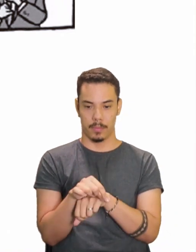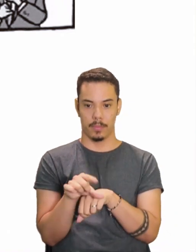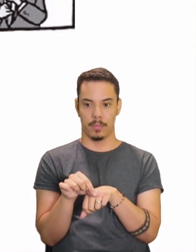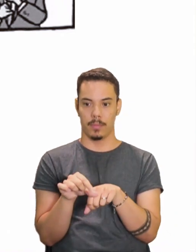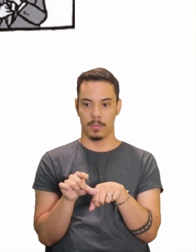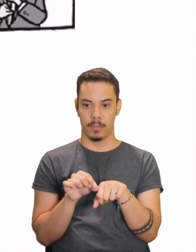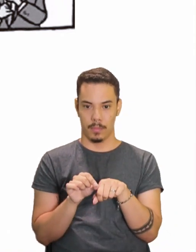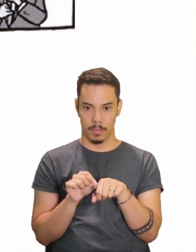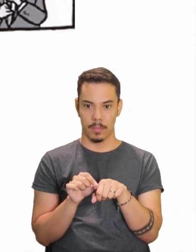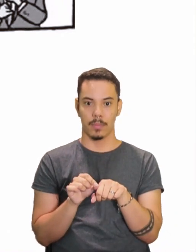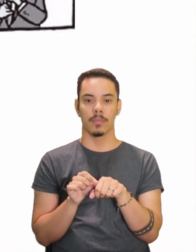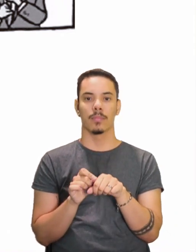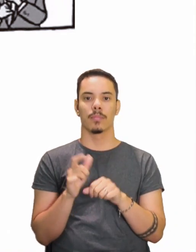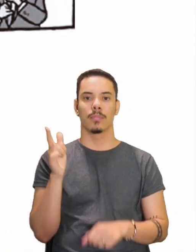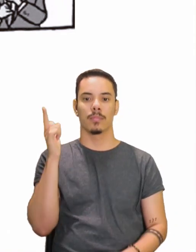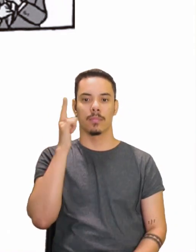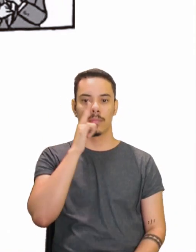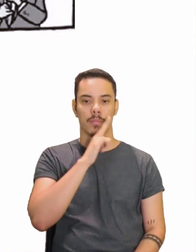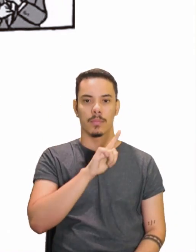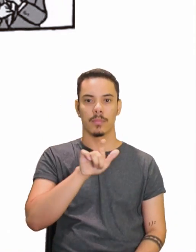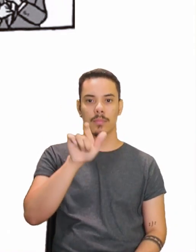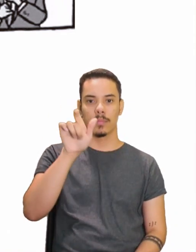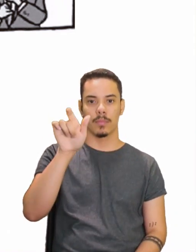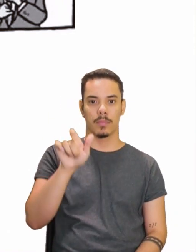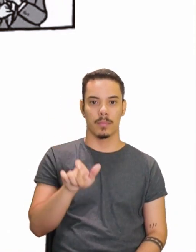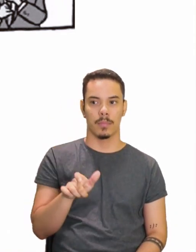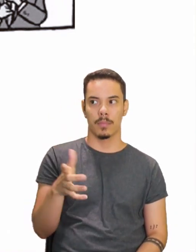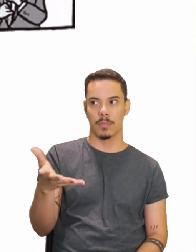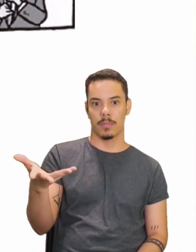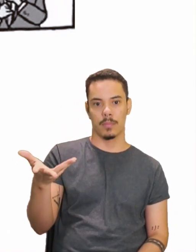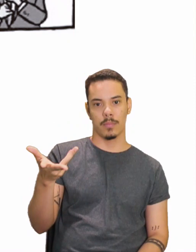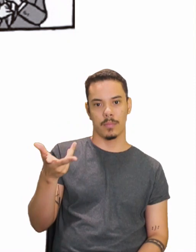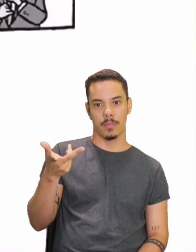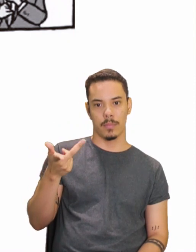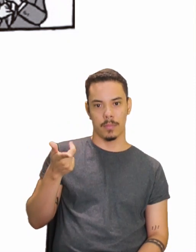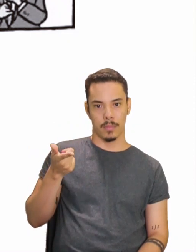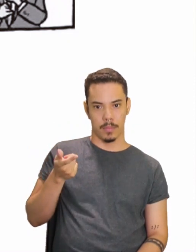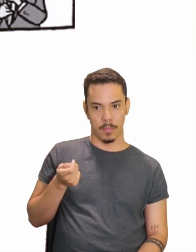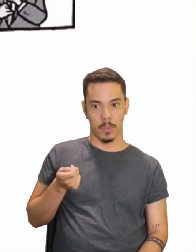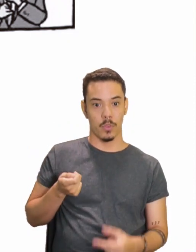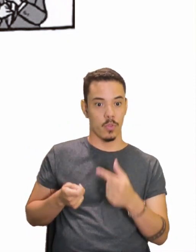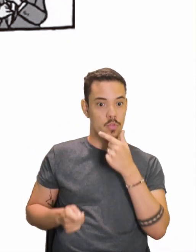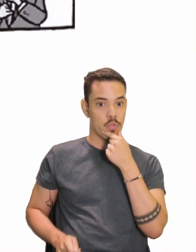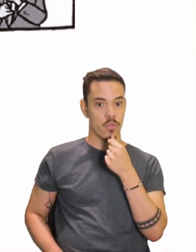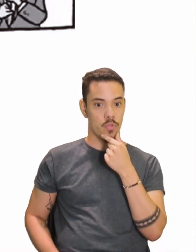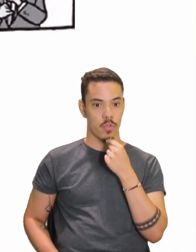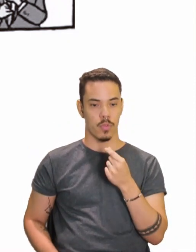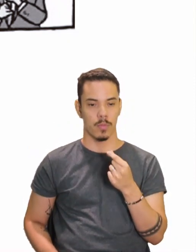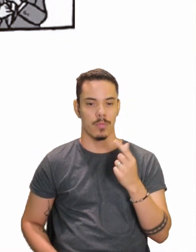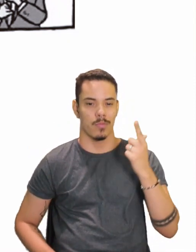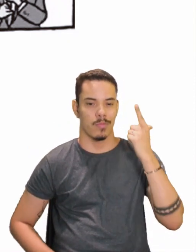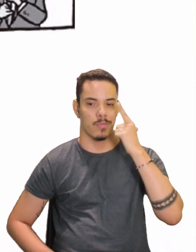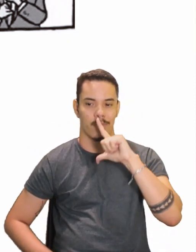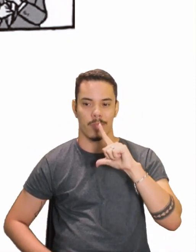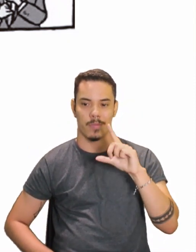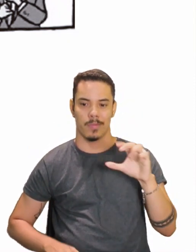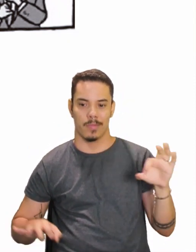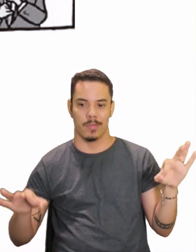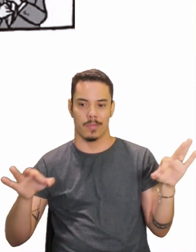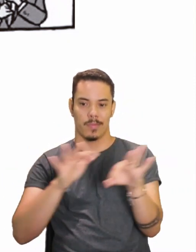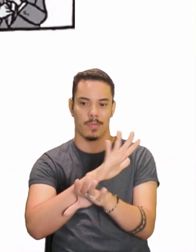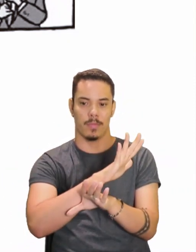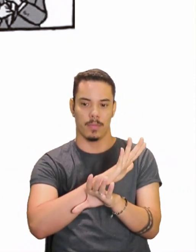argumentativa leva o personagem do terceiro quadrinho a persuadir